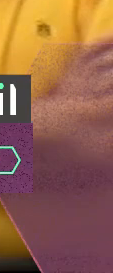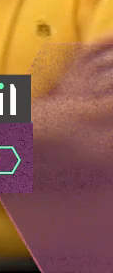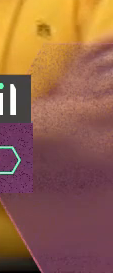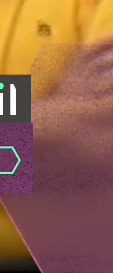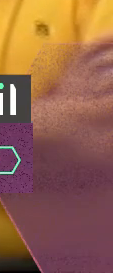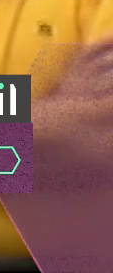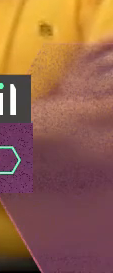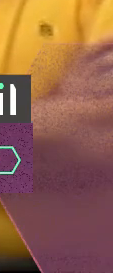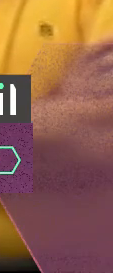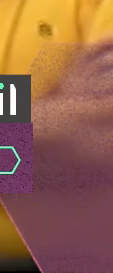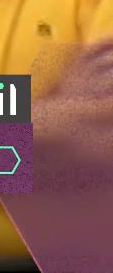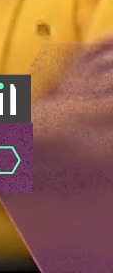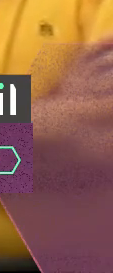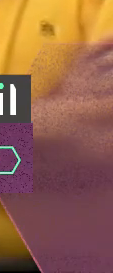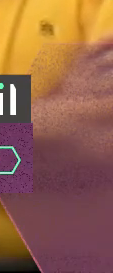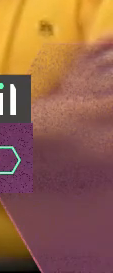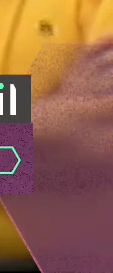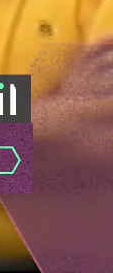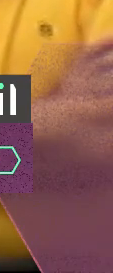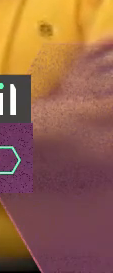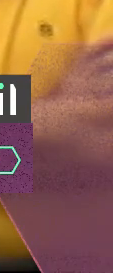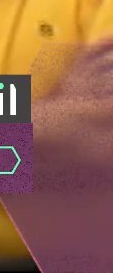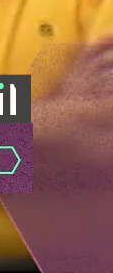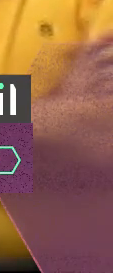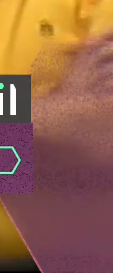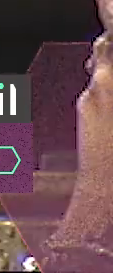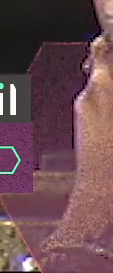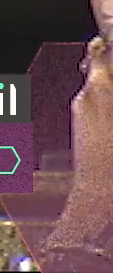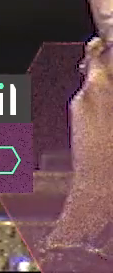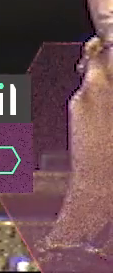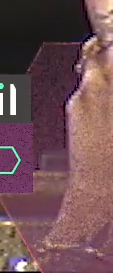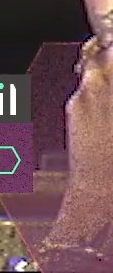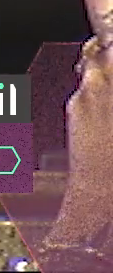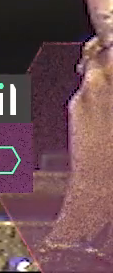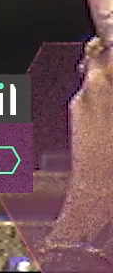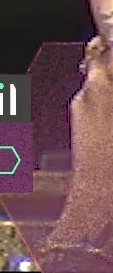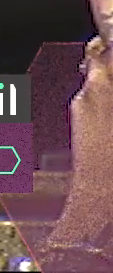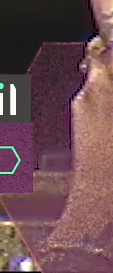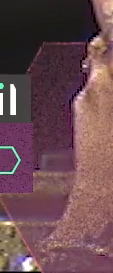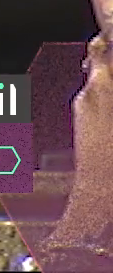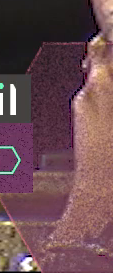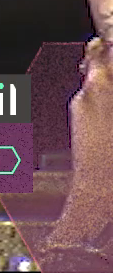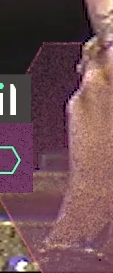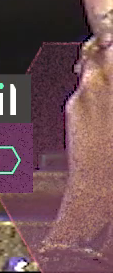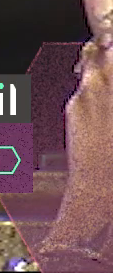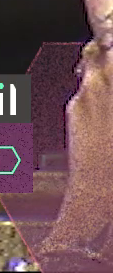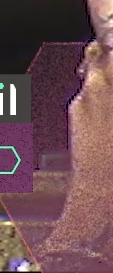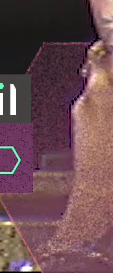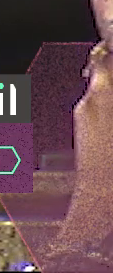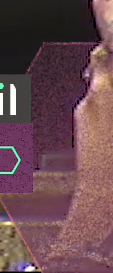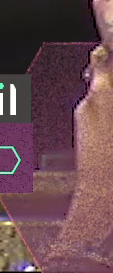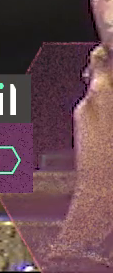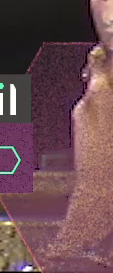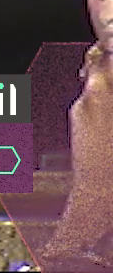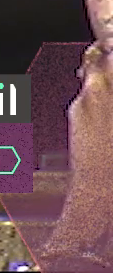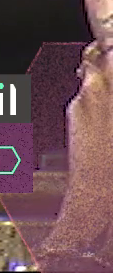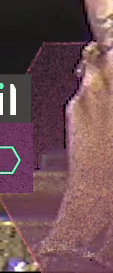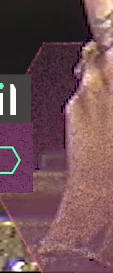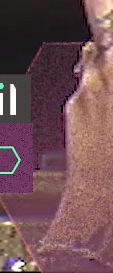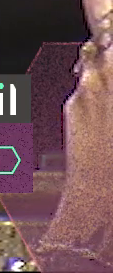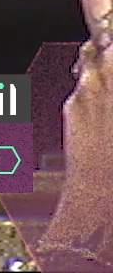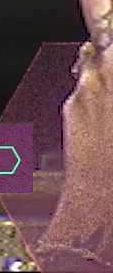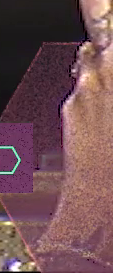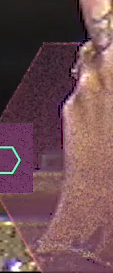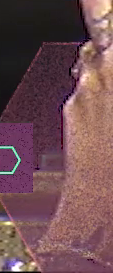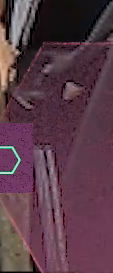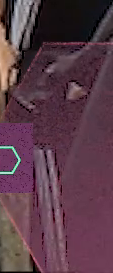ou superdotação no Espírito Santo. As contribuições dos participantes devem ser acrescentadas à iniciativa que